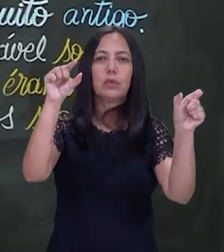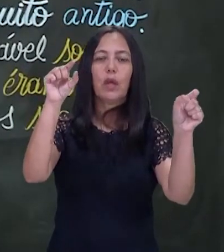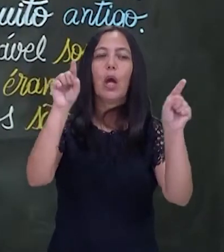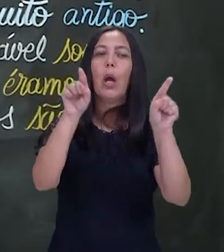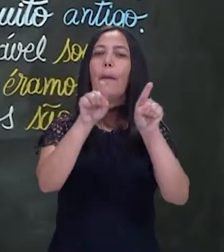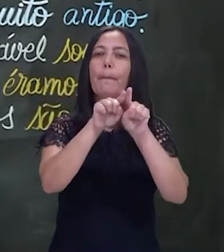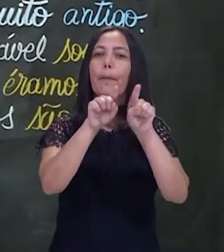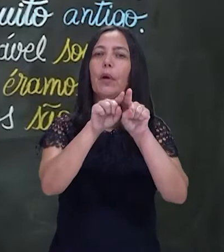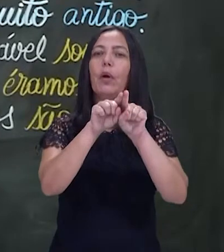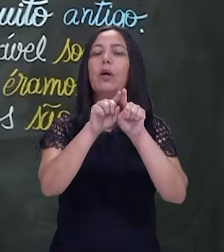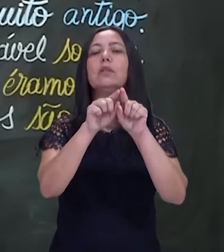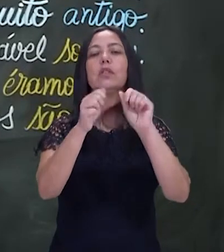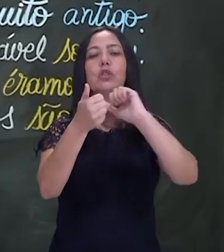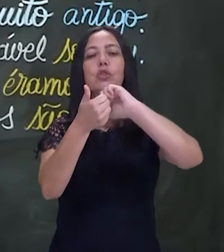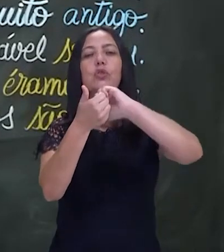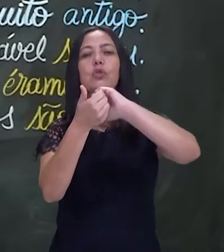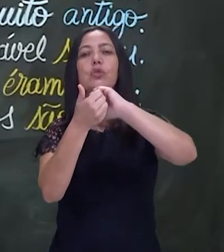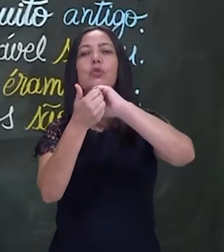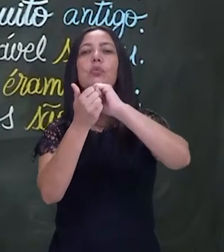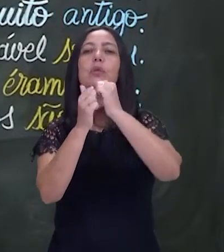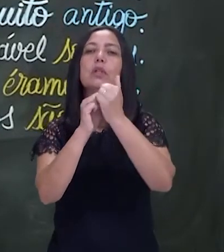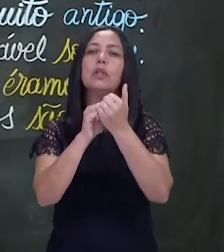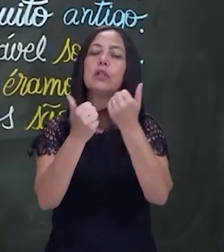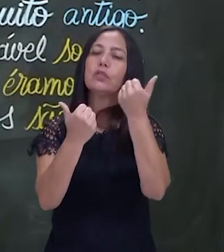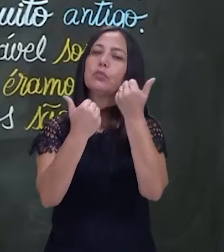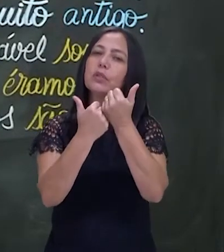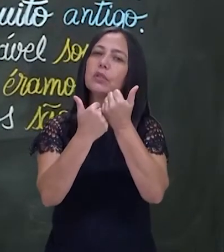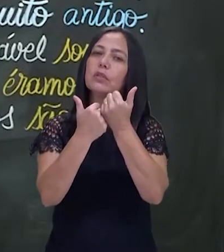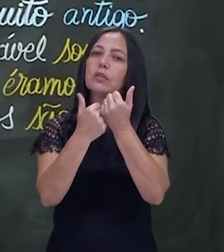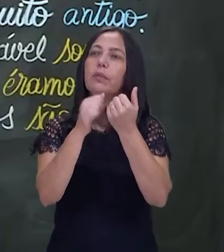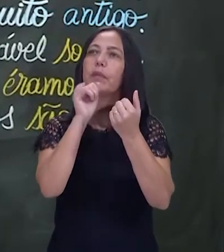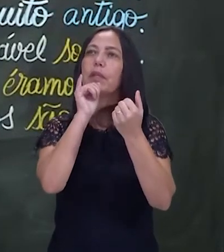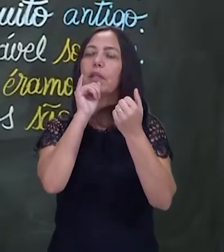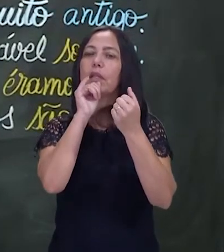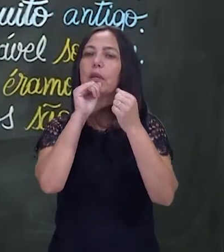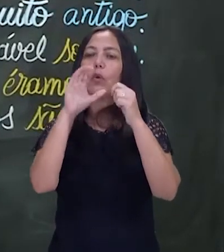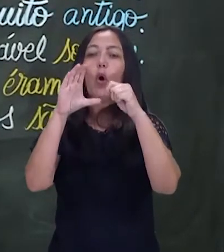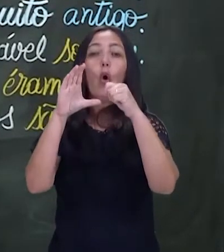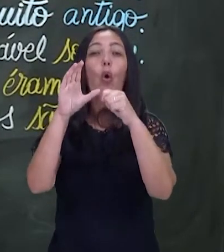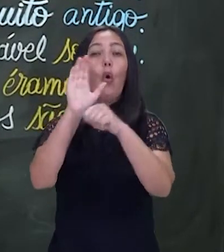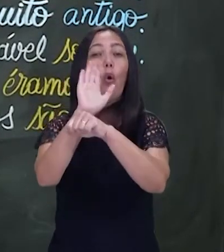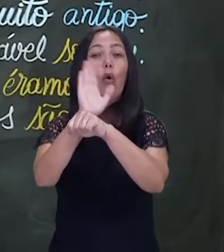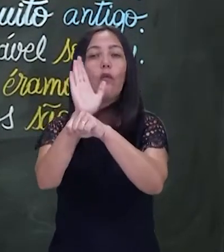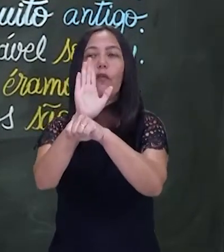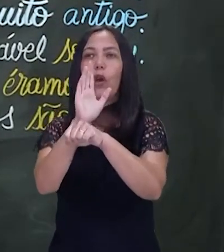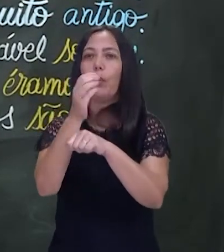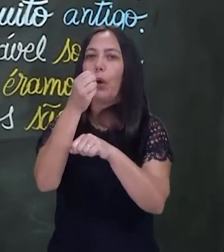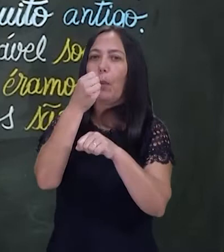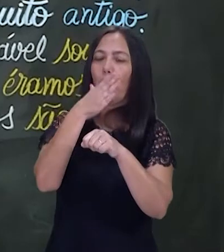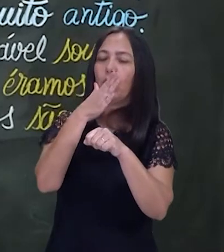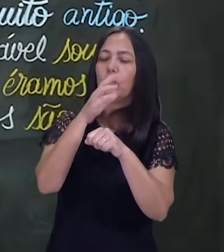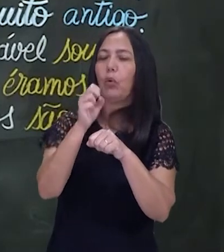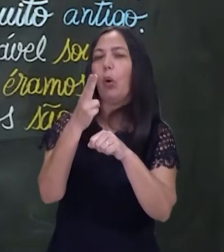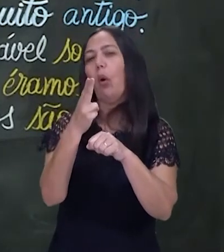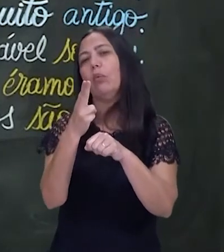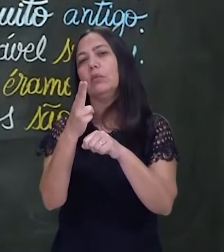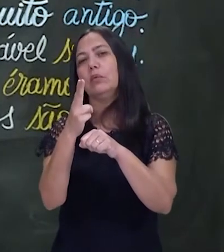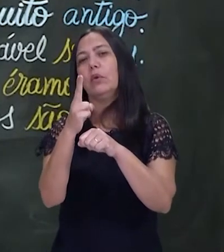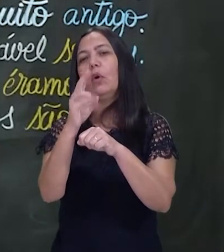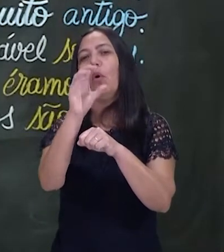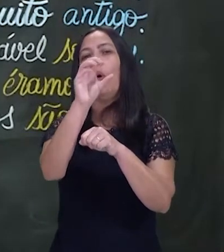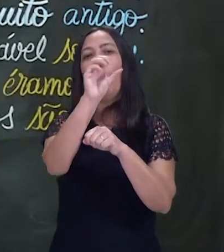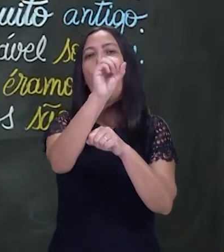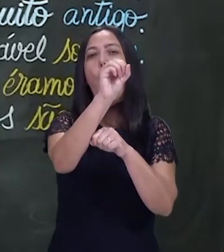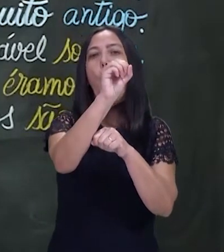substituído pelo pronome o. Eu posso dizer, por exemplo, o filme é excelente, ou eu posso dizer o filme o é. Se eu posso fazer